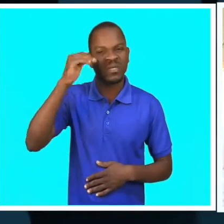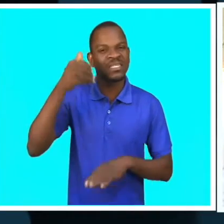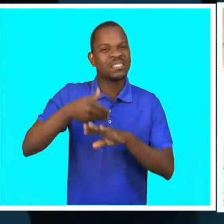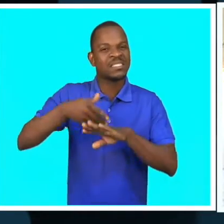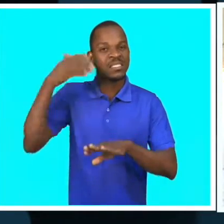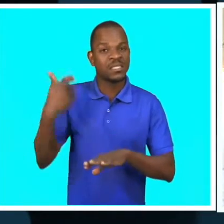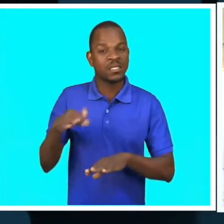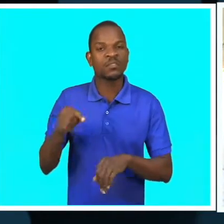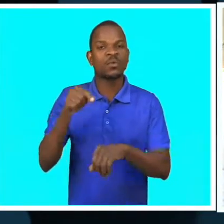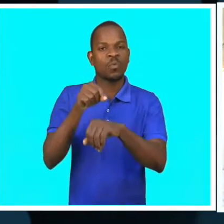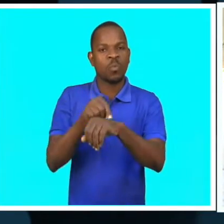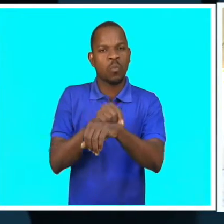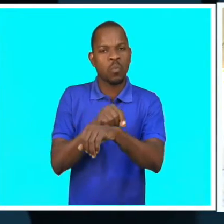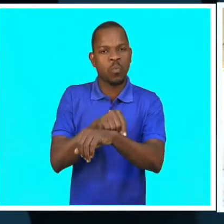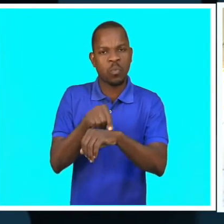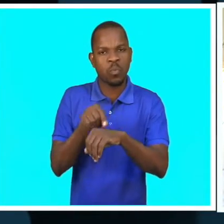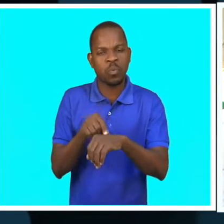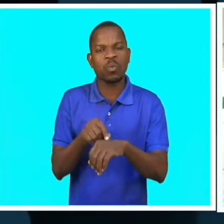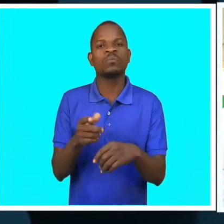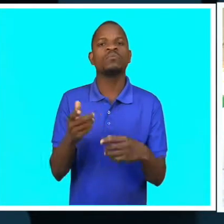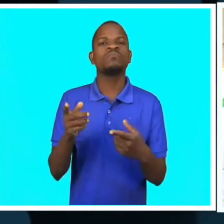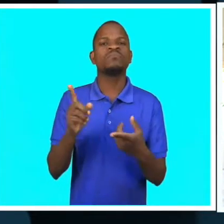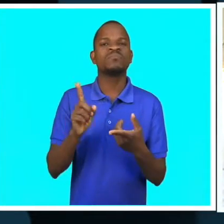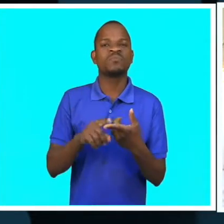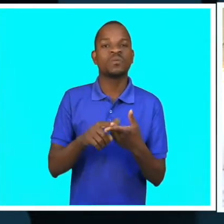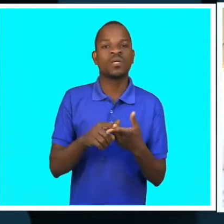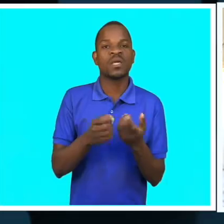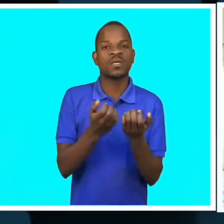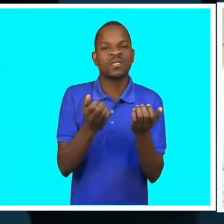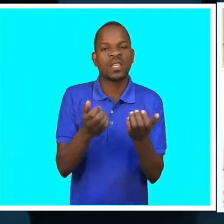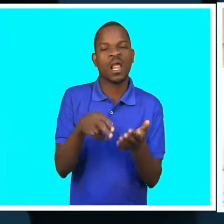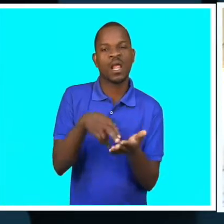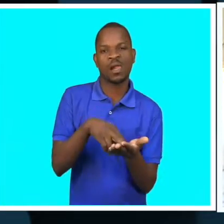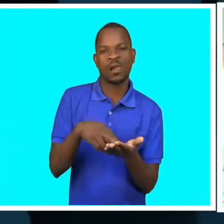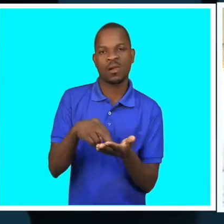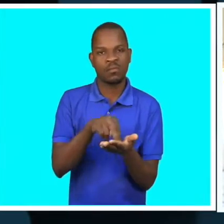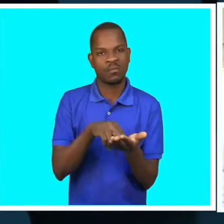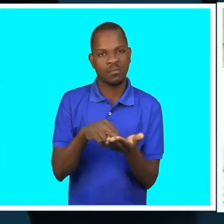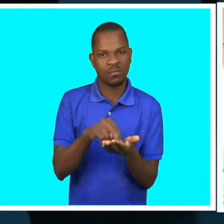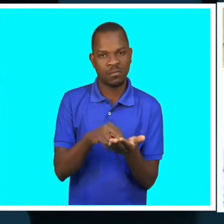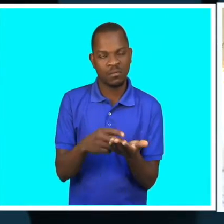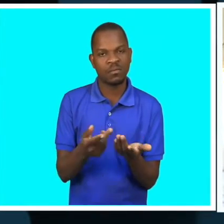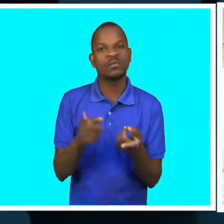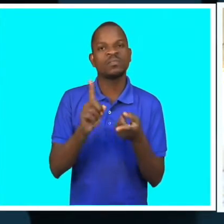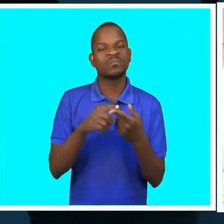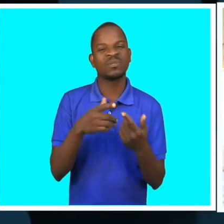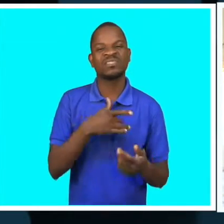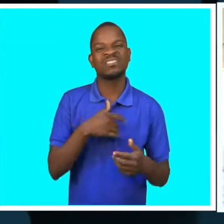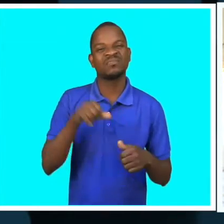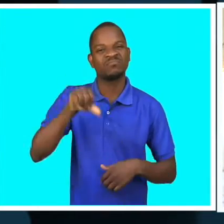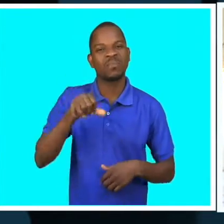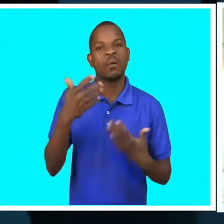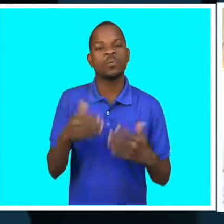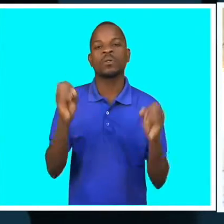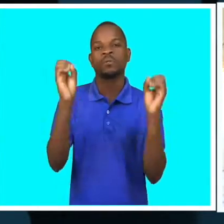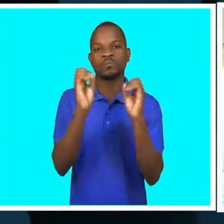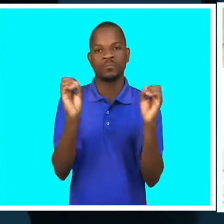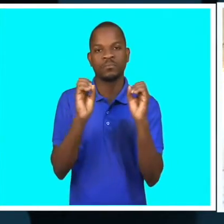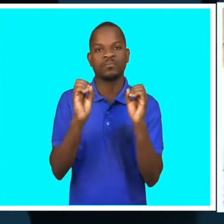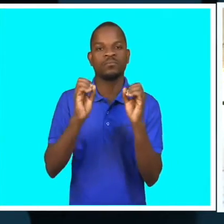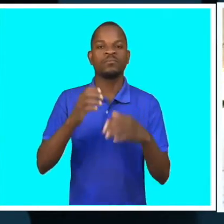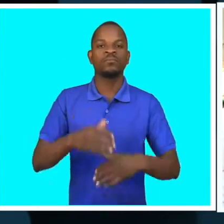Febres, bolhas no corpo, a criança fica debilitada, um